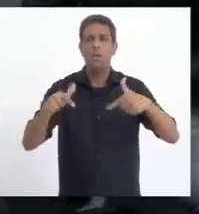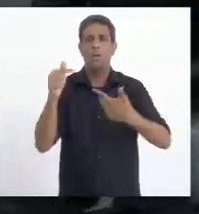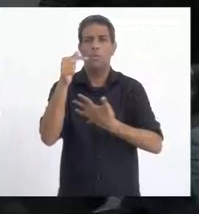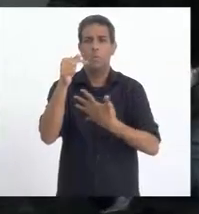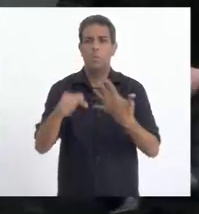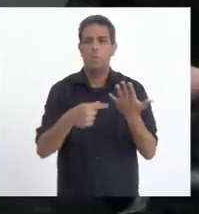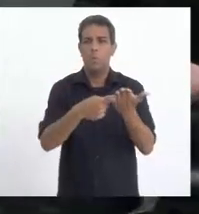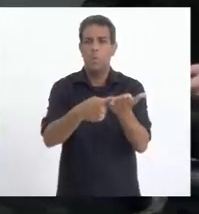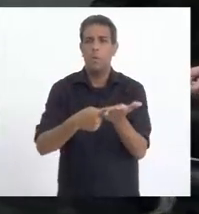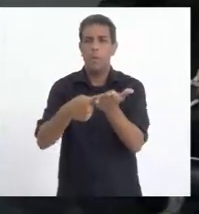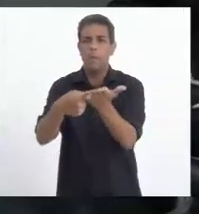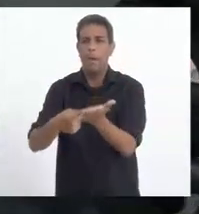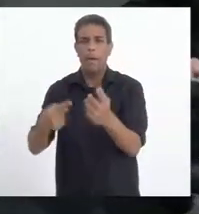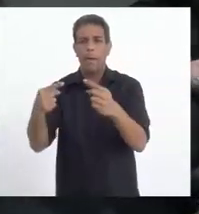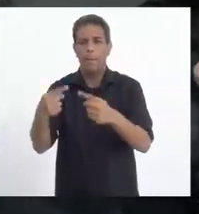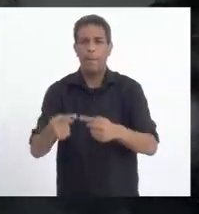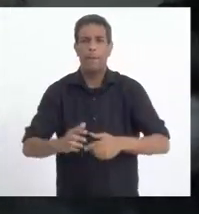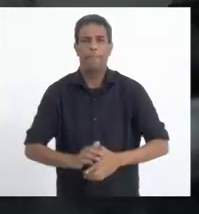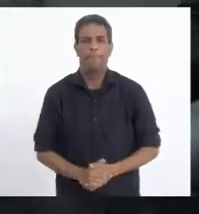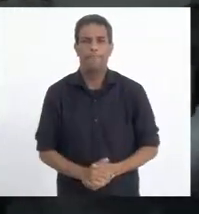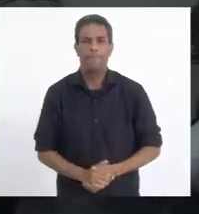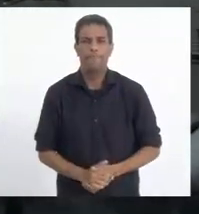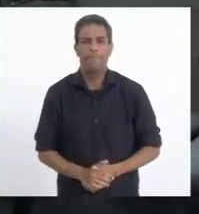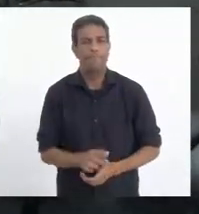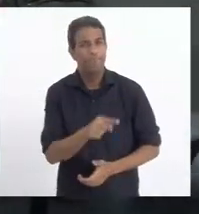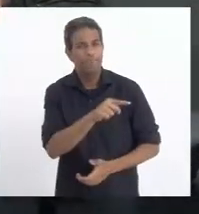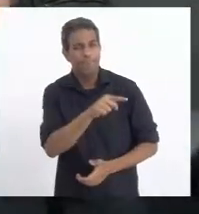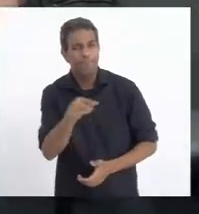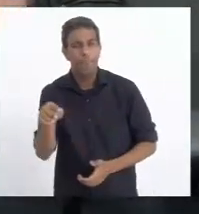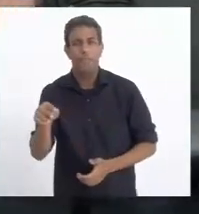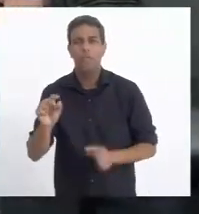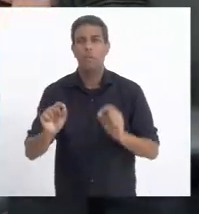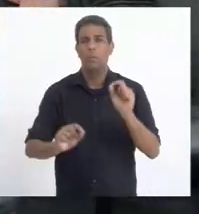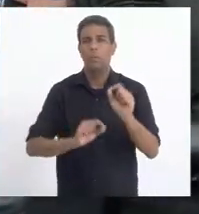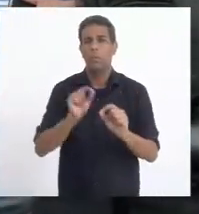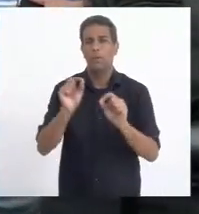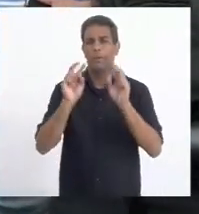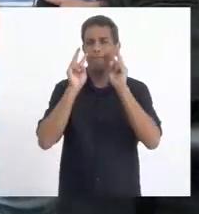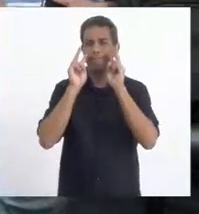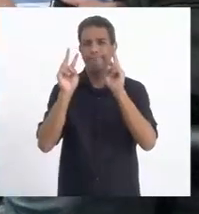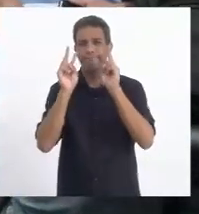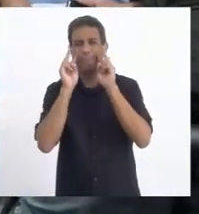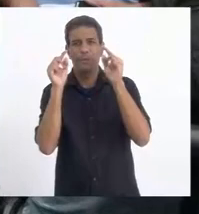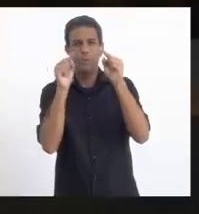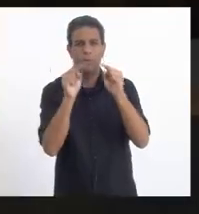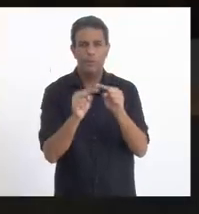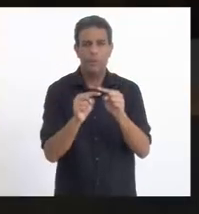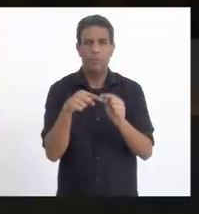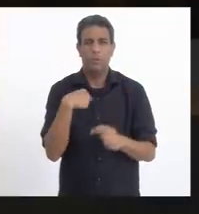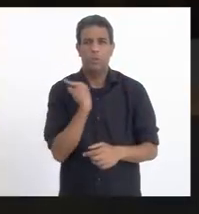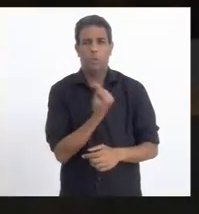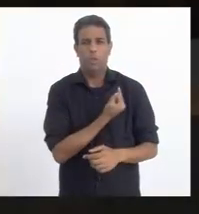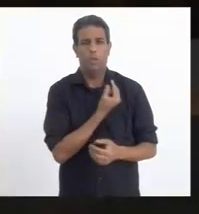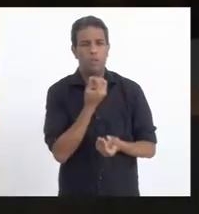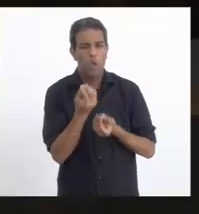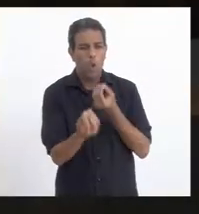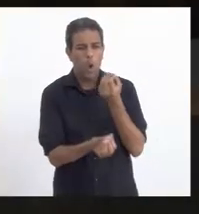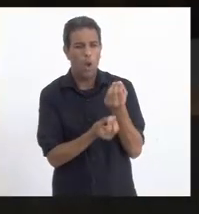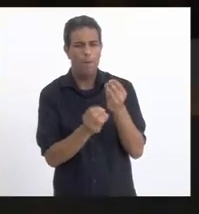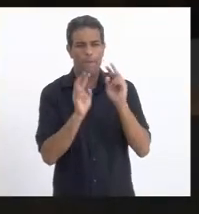que ser verificado então é já parto aqui da premissa né de que o nosso lugar